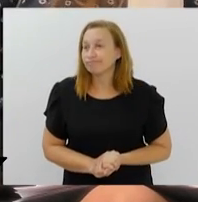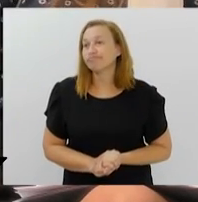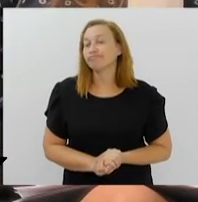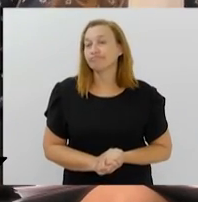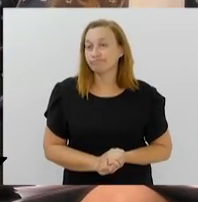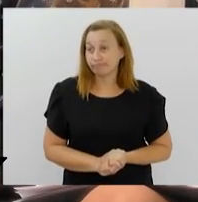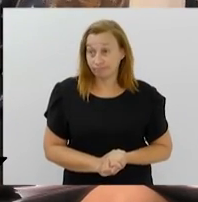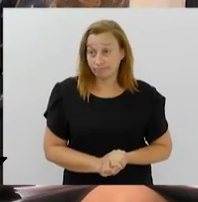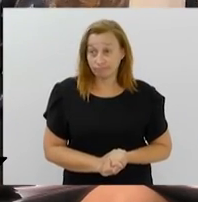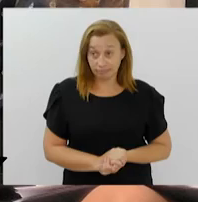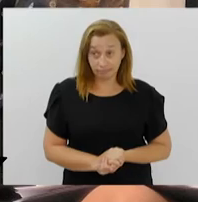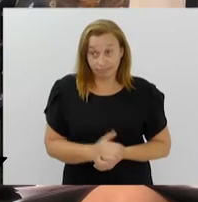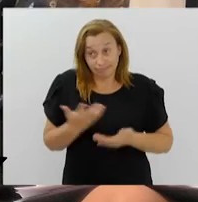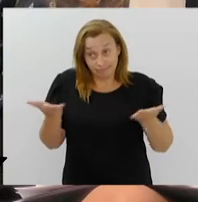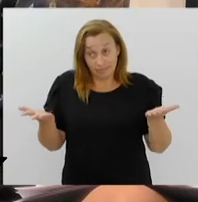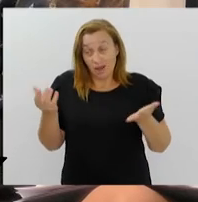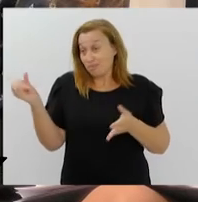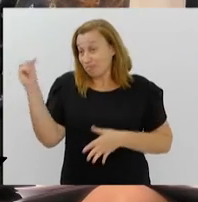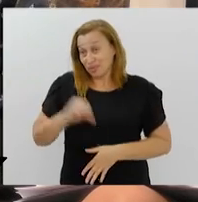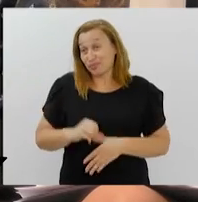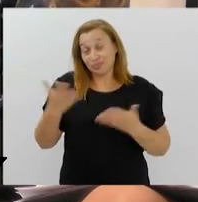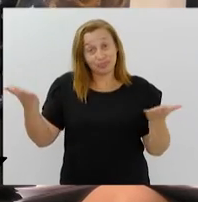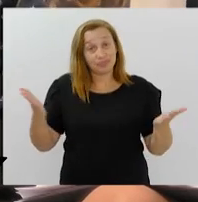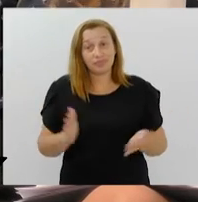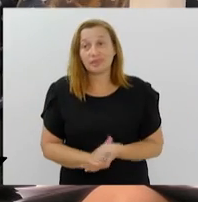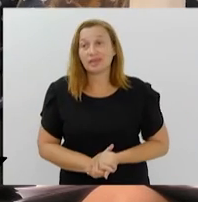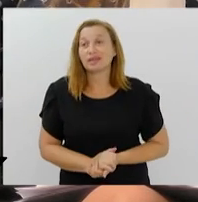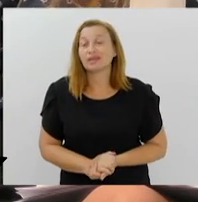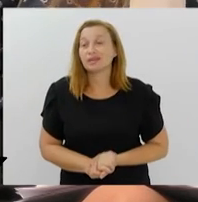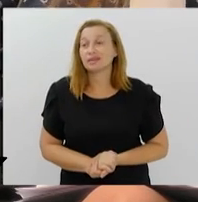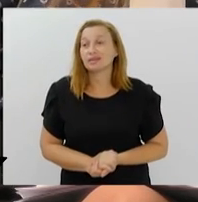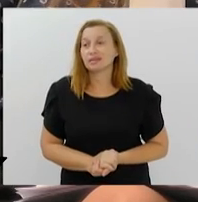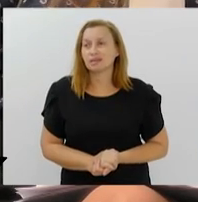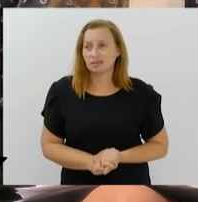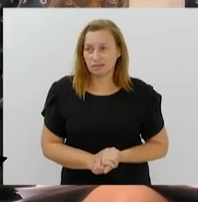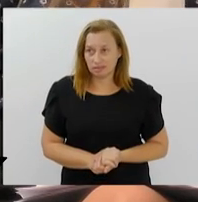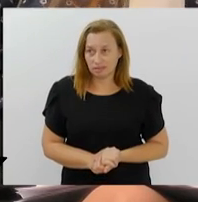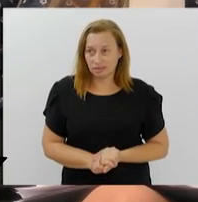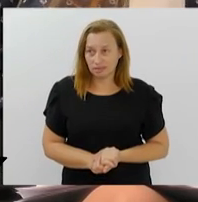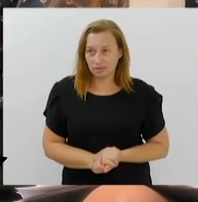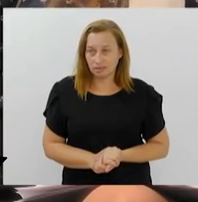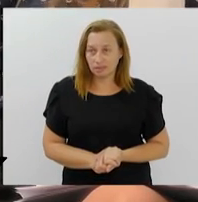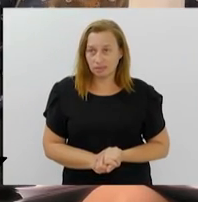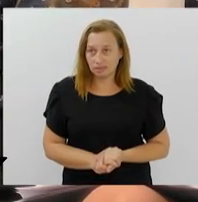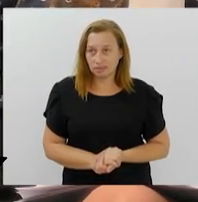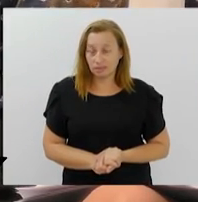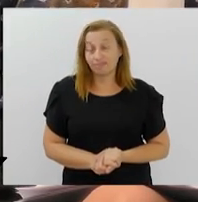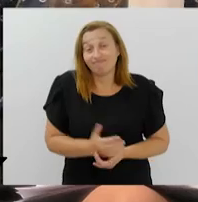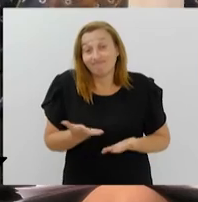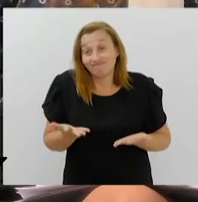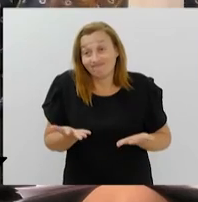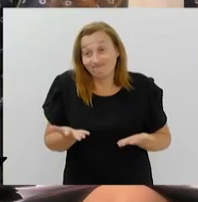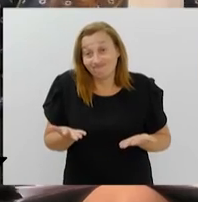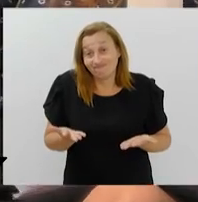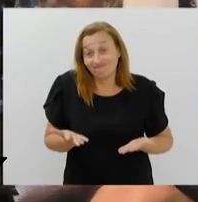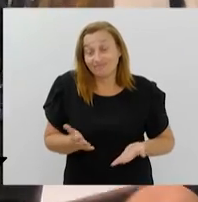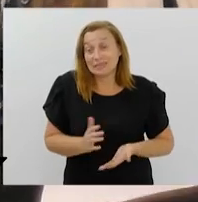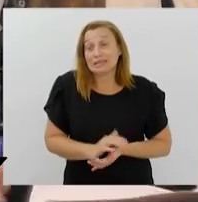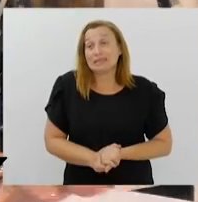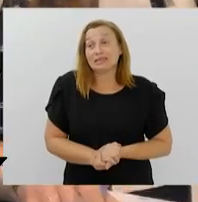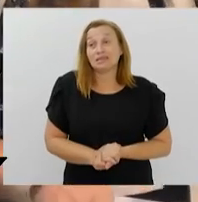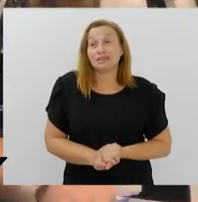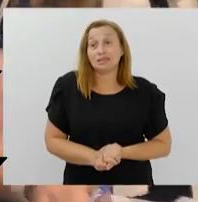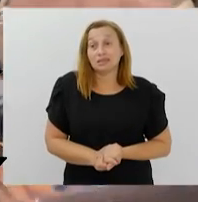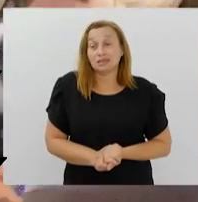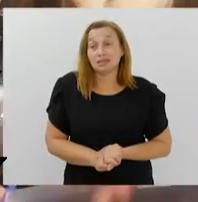ainda não então é pior ainda né enfim então É mas